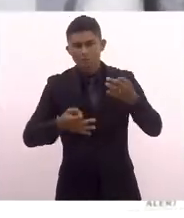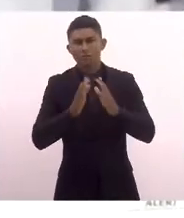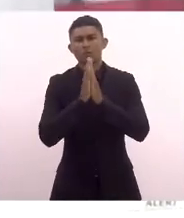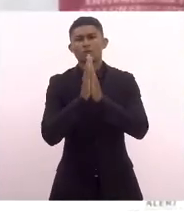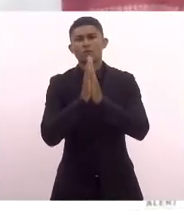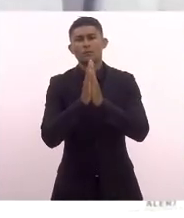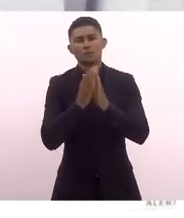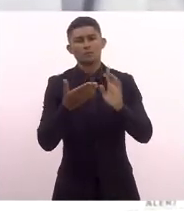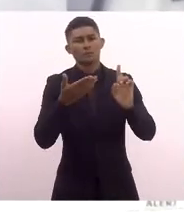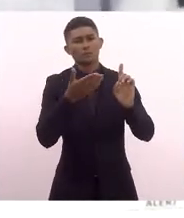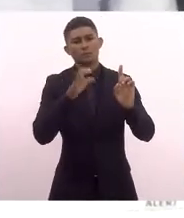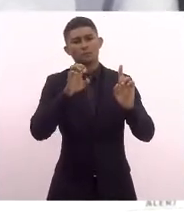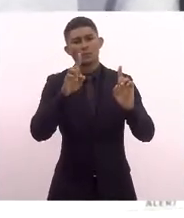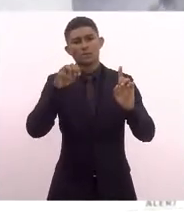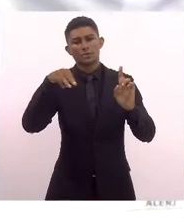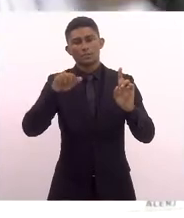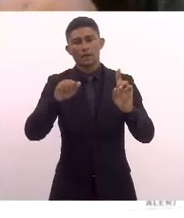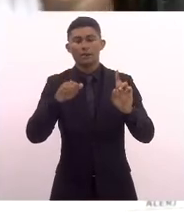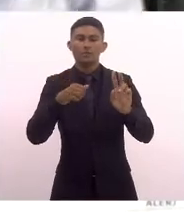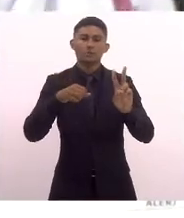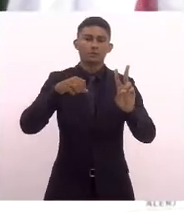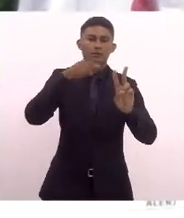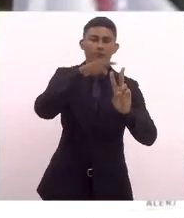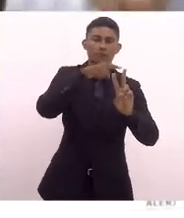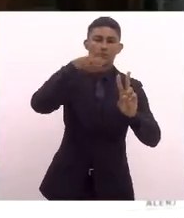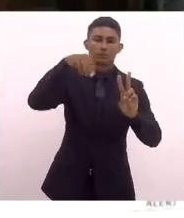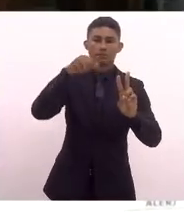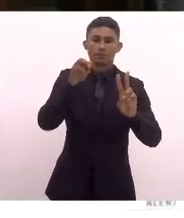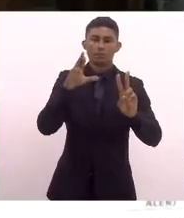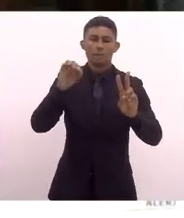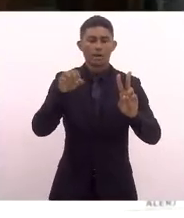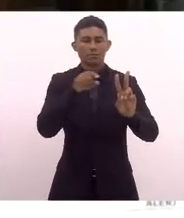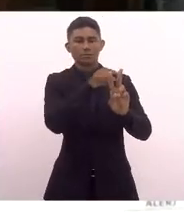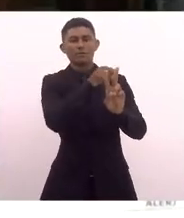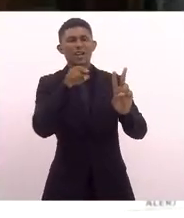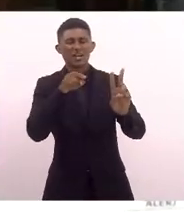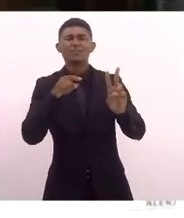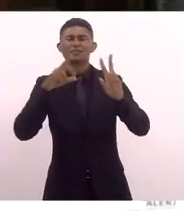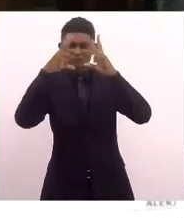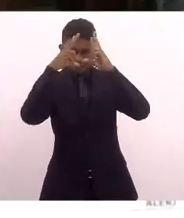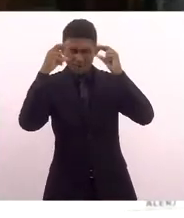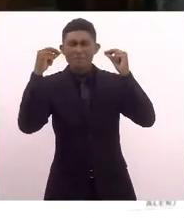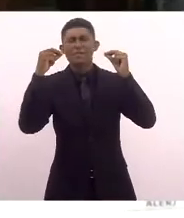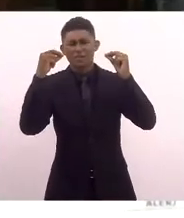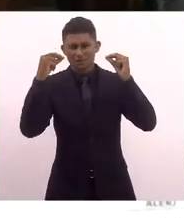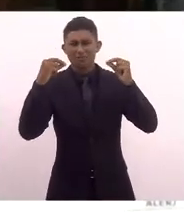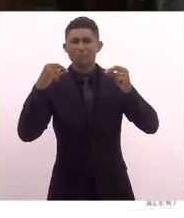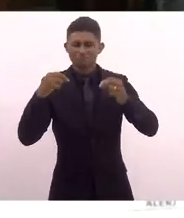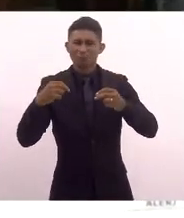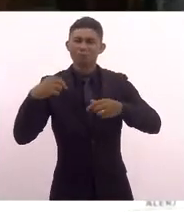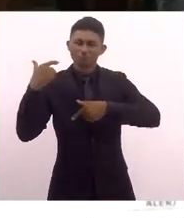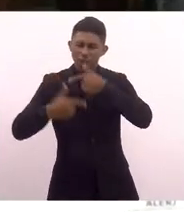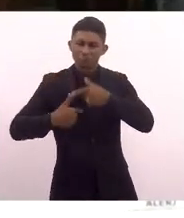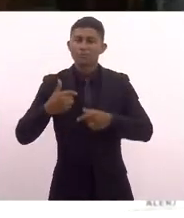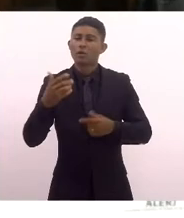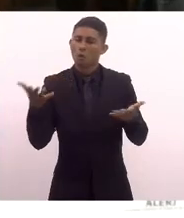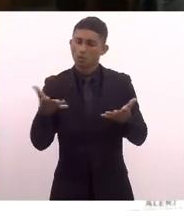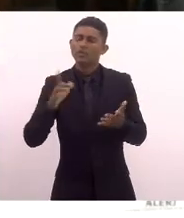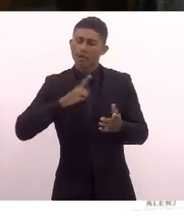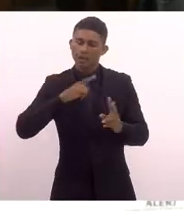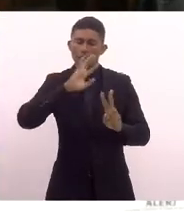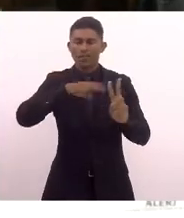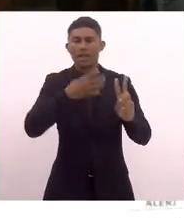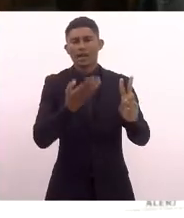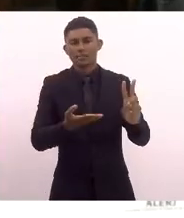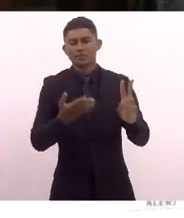por Edma e Marcos Valadão, que foram os nossos enfermeiros aguerridos, e ainda hoje a gente vai ter aí uma homenagem a eles. Obrigada